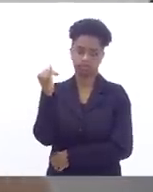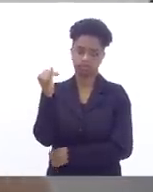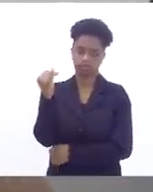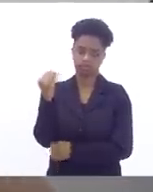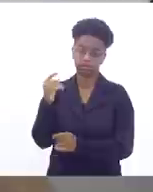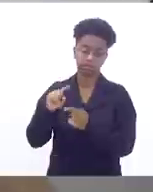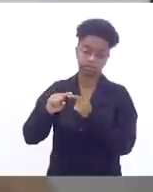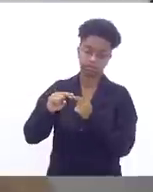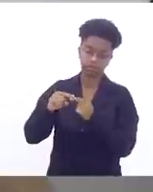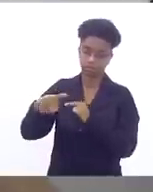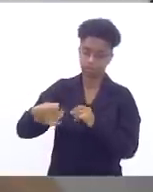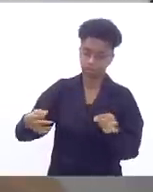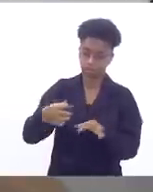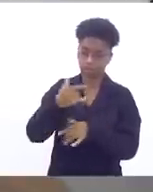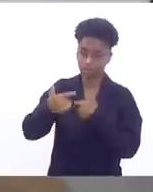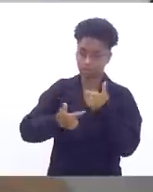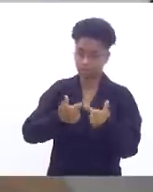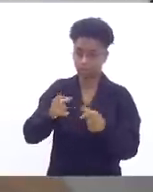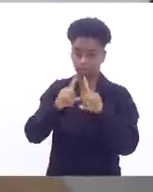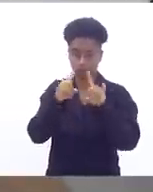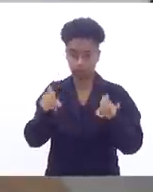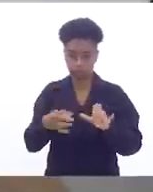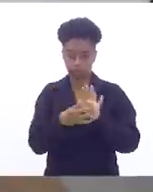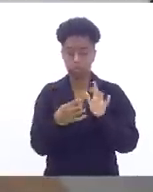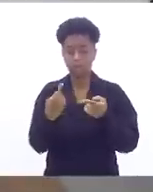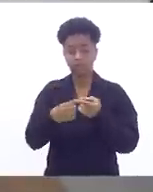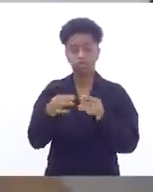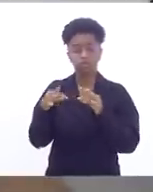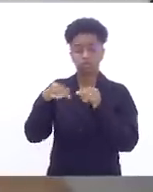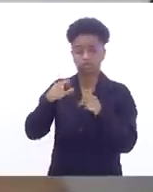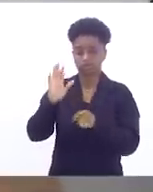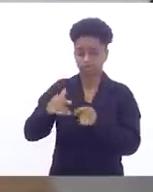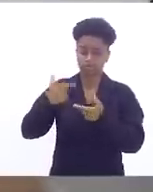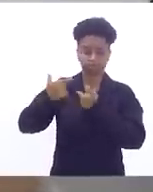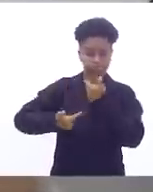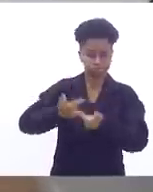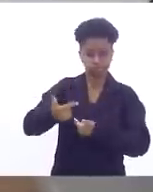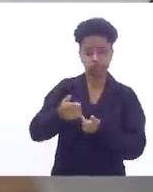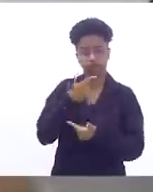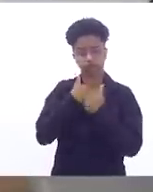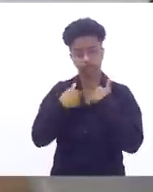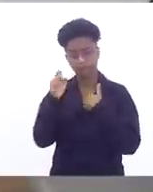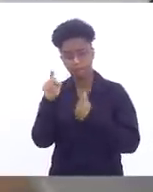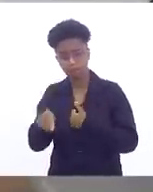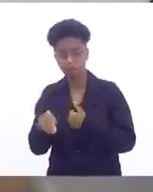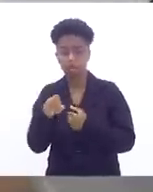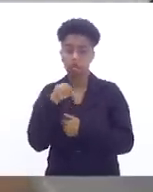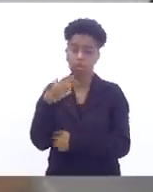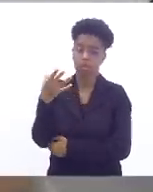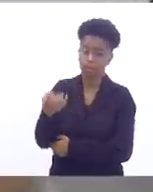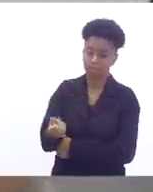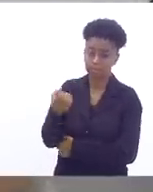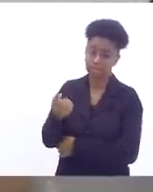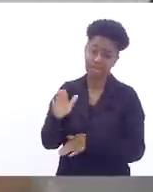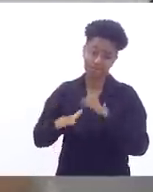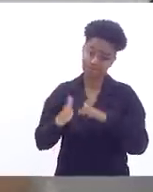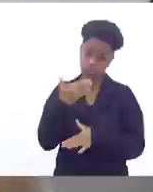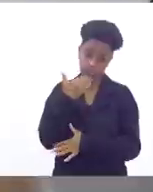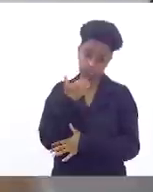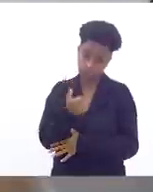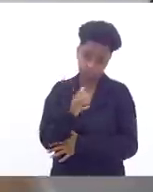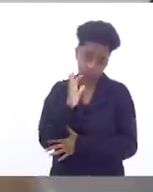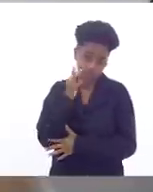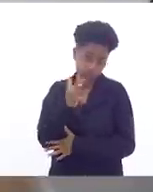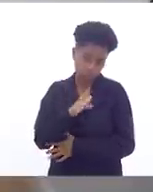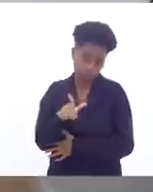elaborar do Servidor todo servidor pensa em aposentar e eu ser pensionista Nem sempre é o melhor solução